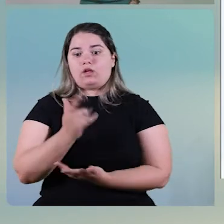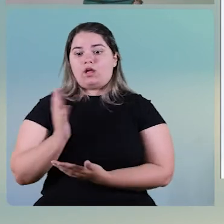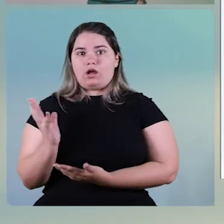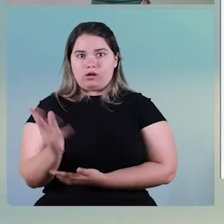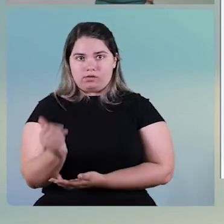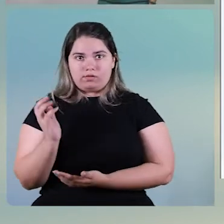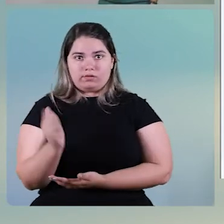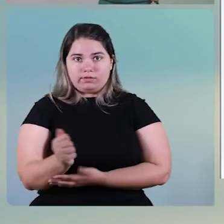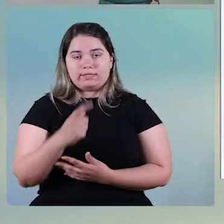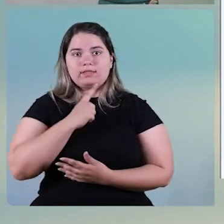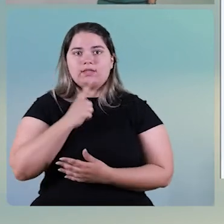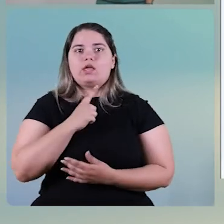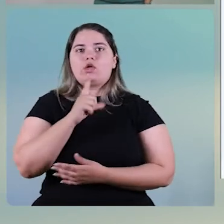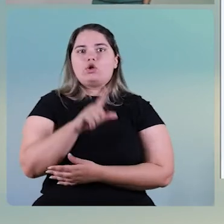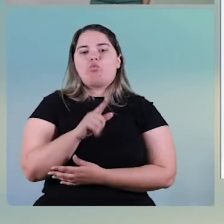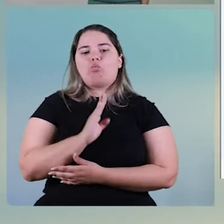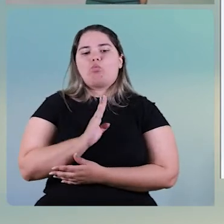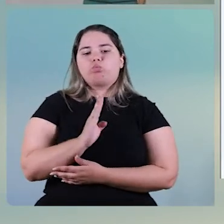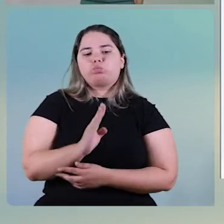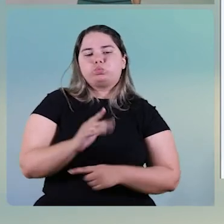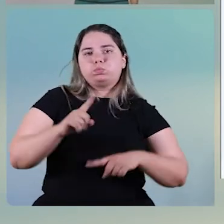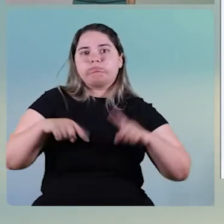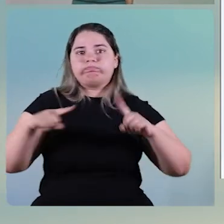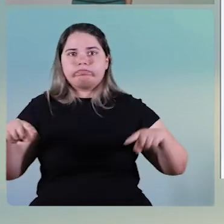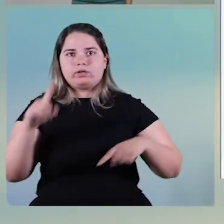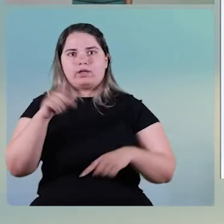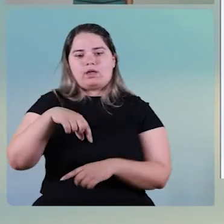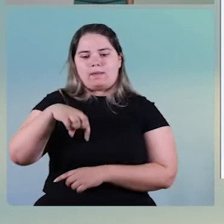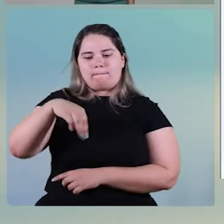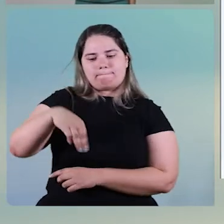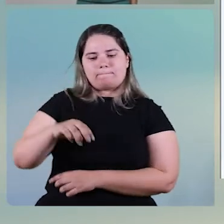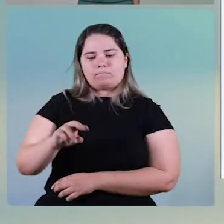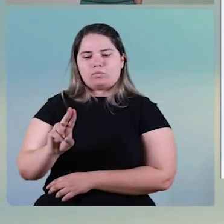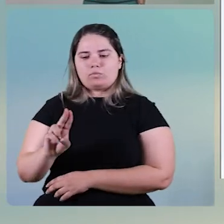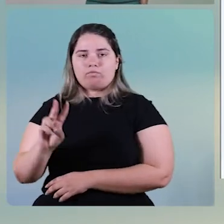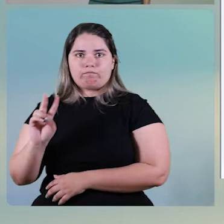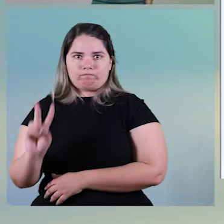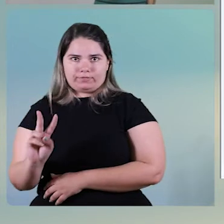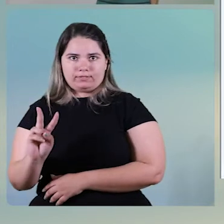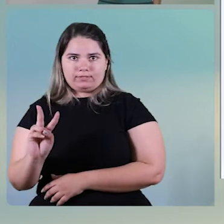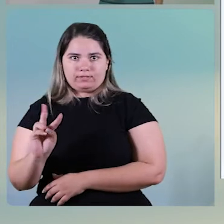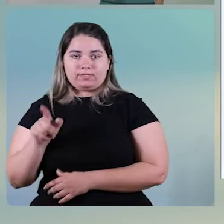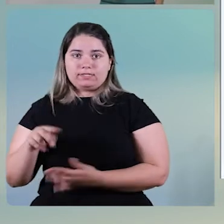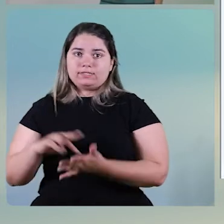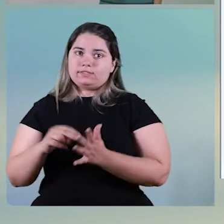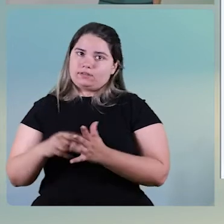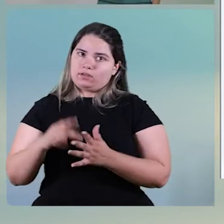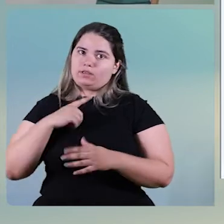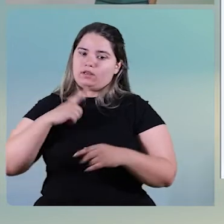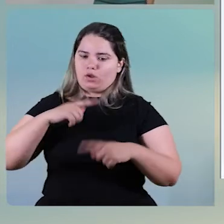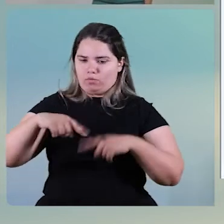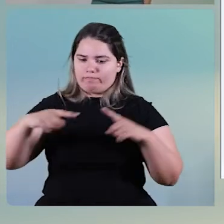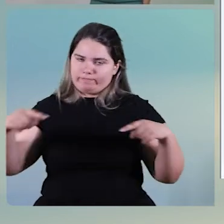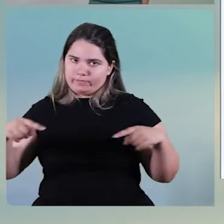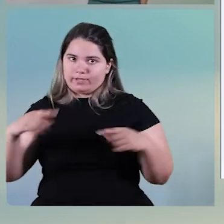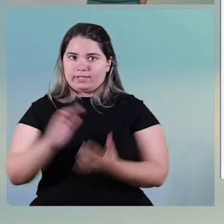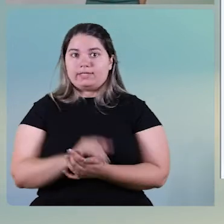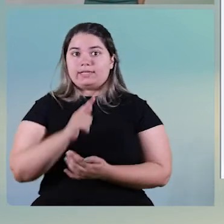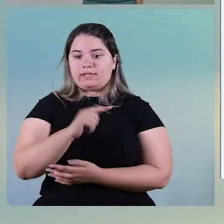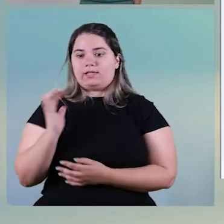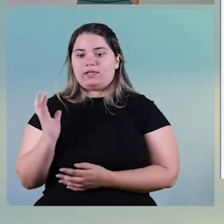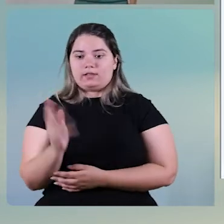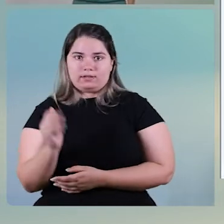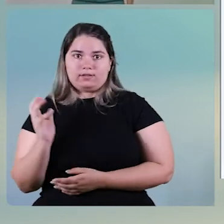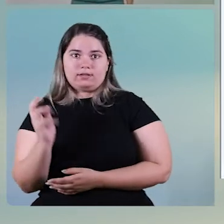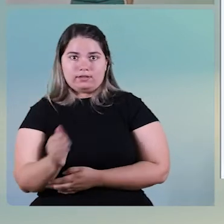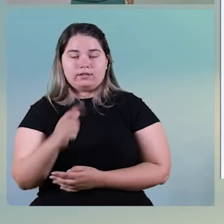movimento uniformemente variado, MUV, um movimento uniformemente variado, em que a aceleração escalar tem